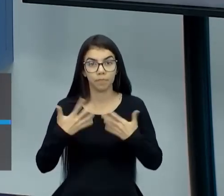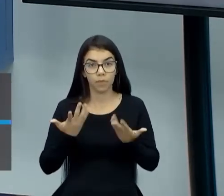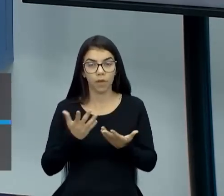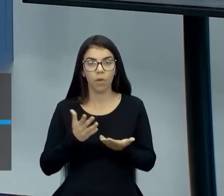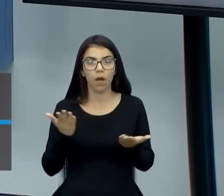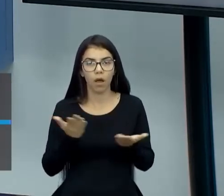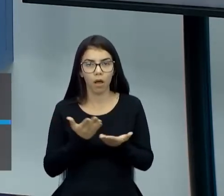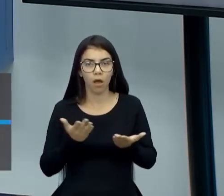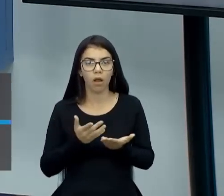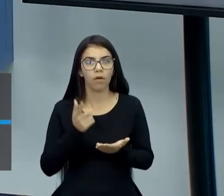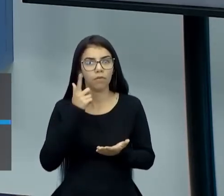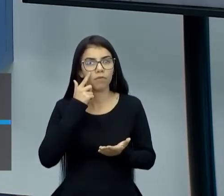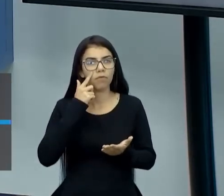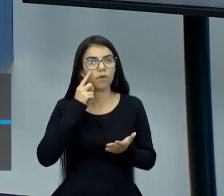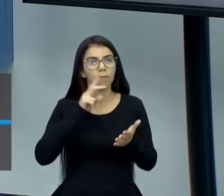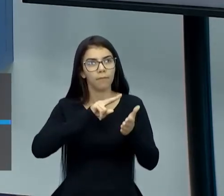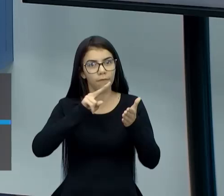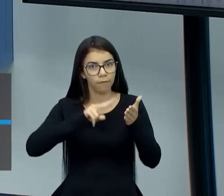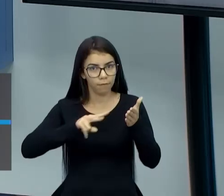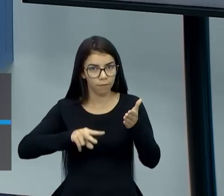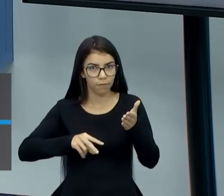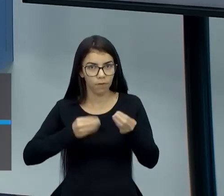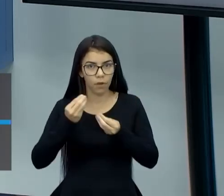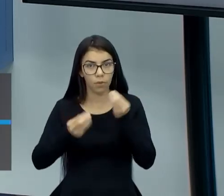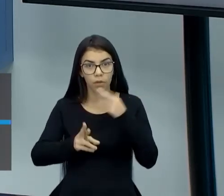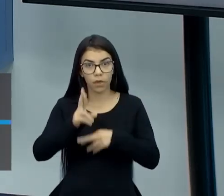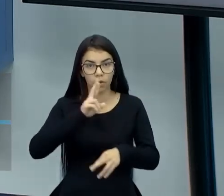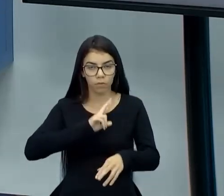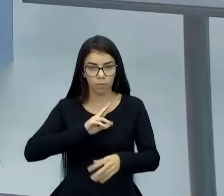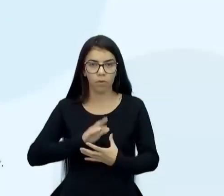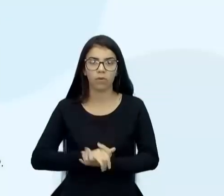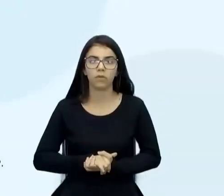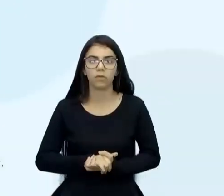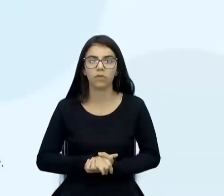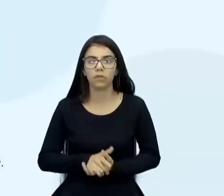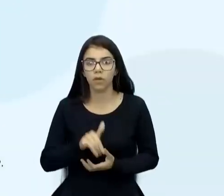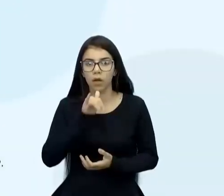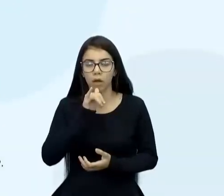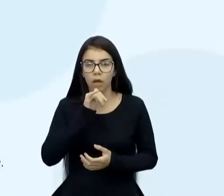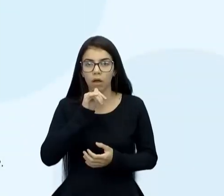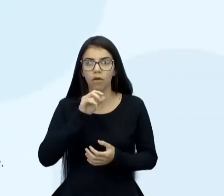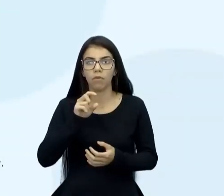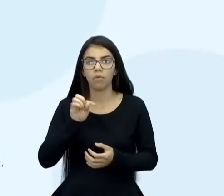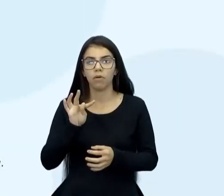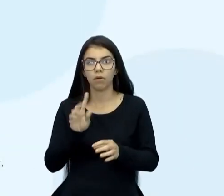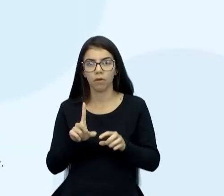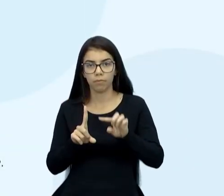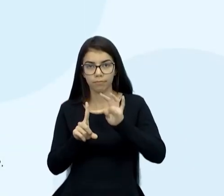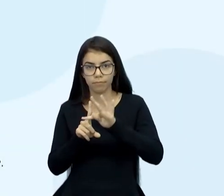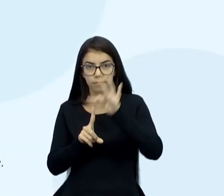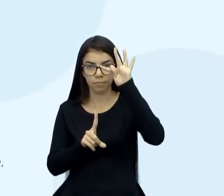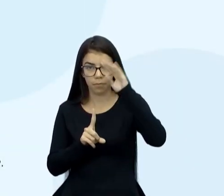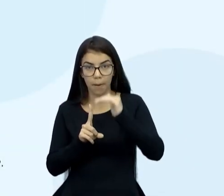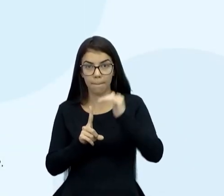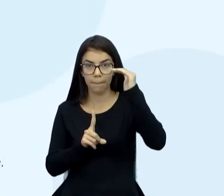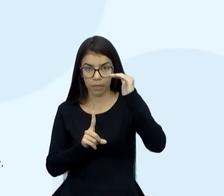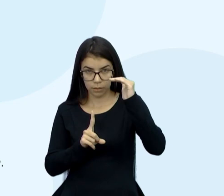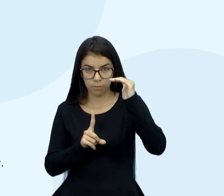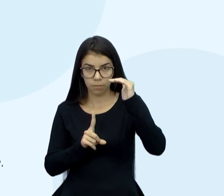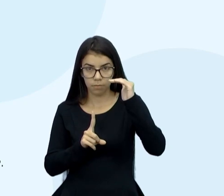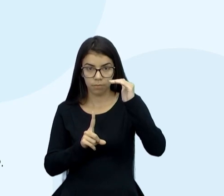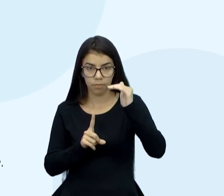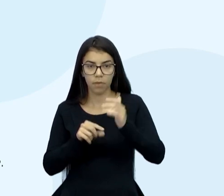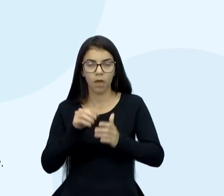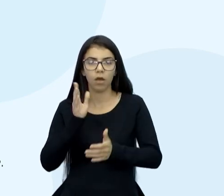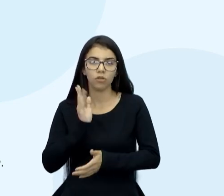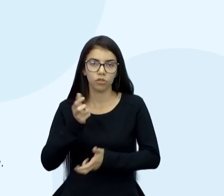conferir aqui as nossas respostas. Aqui. Vamos começar com a temperatura máxima. A temperatura máxima, eu